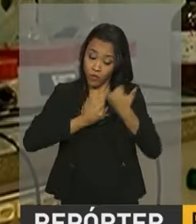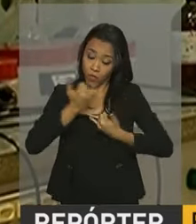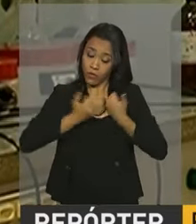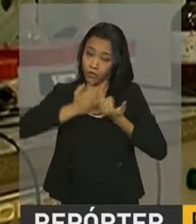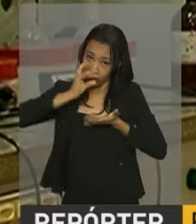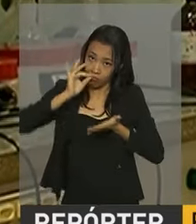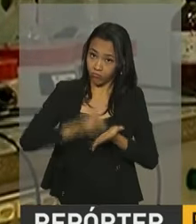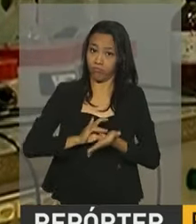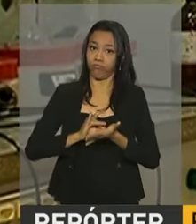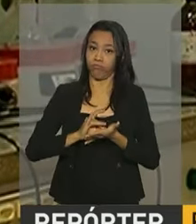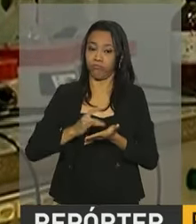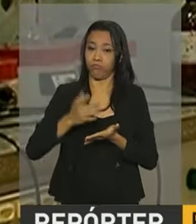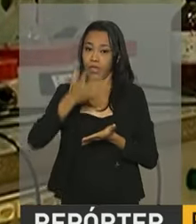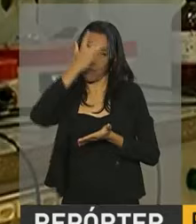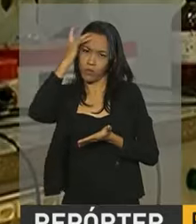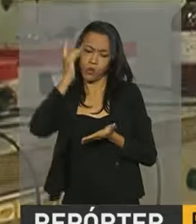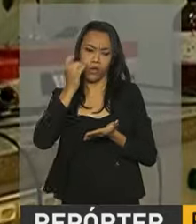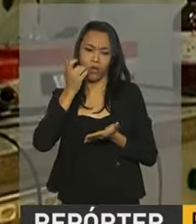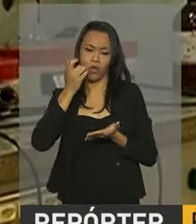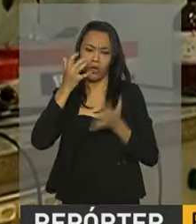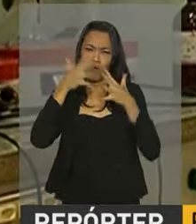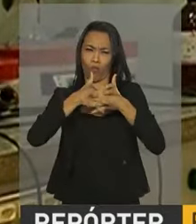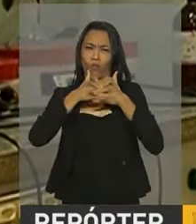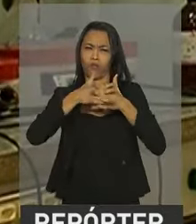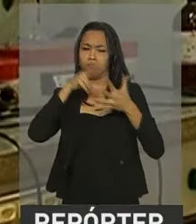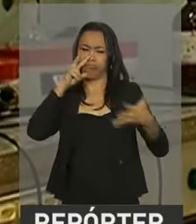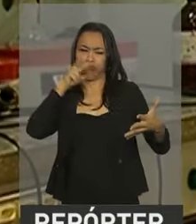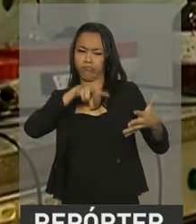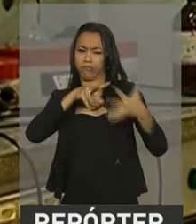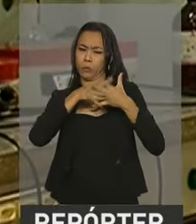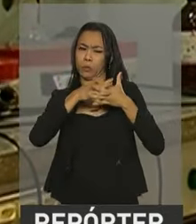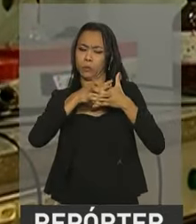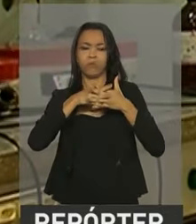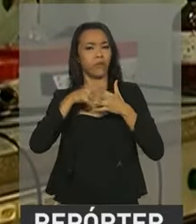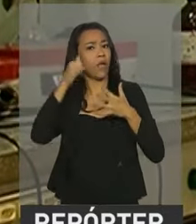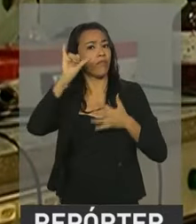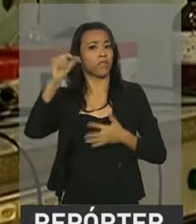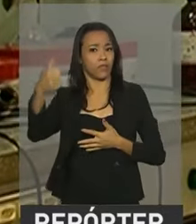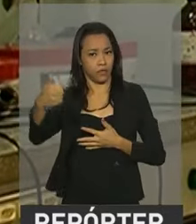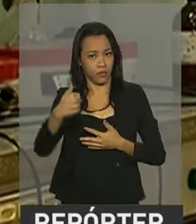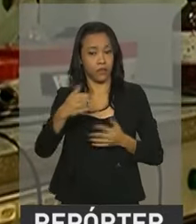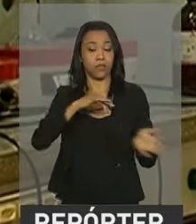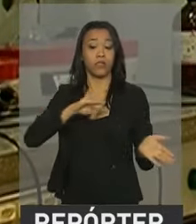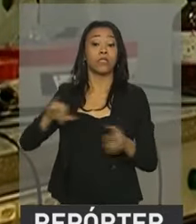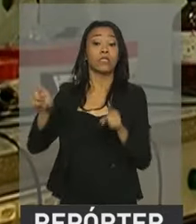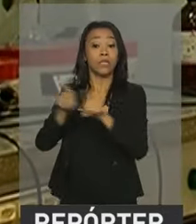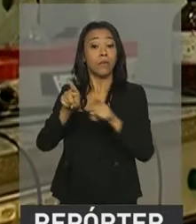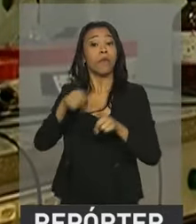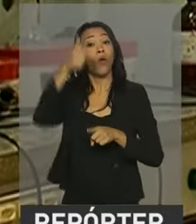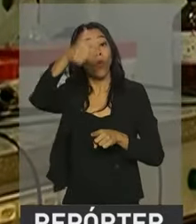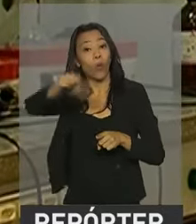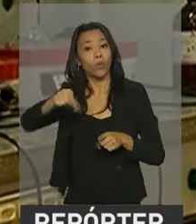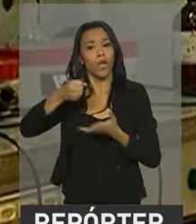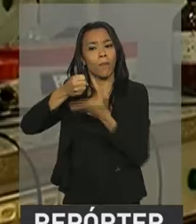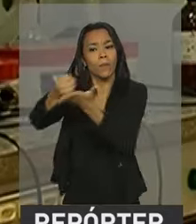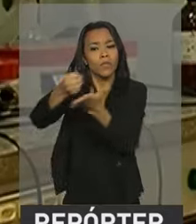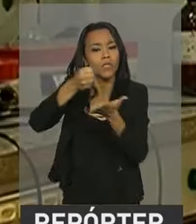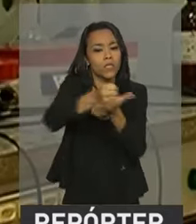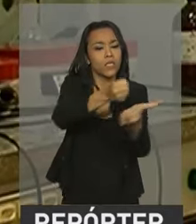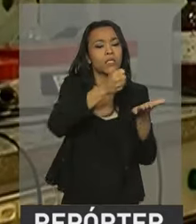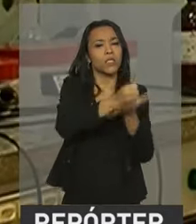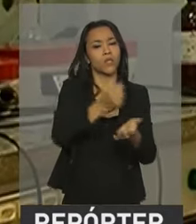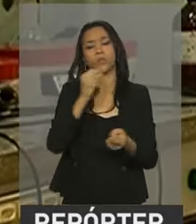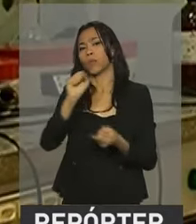levem o consumidor à confusão pensamos no manual por nós pretendemos fazer também apoio continuar nesse apoio em